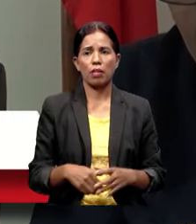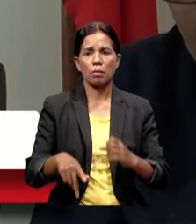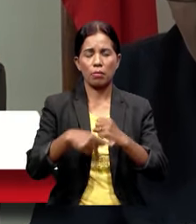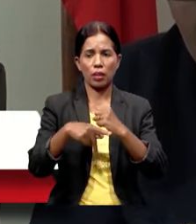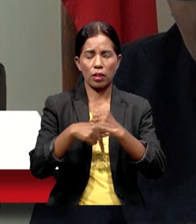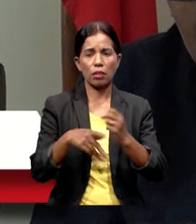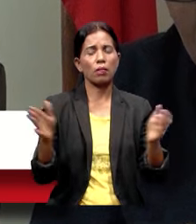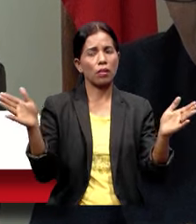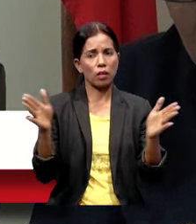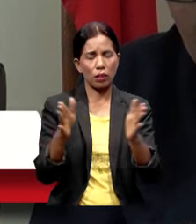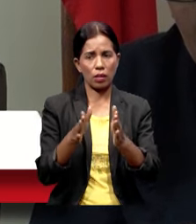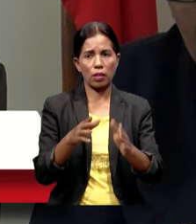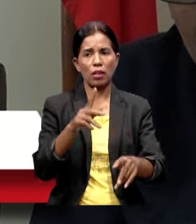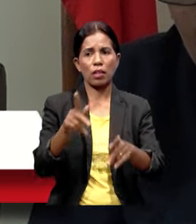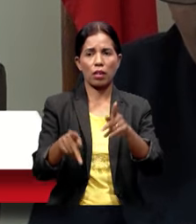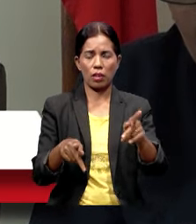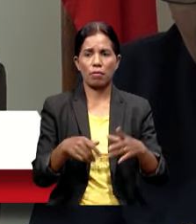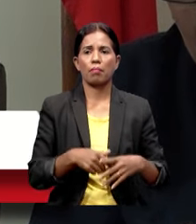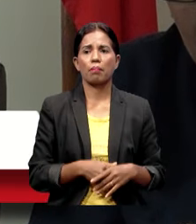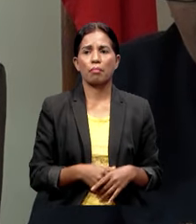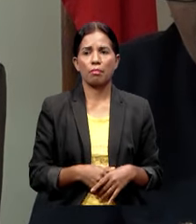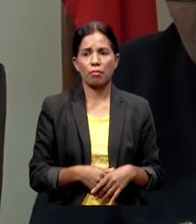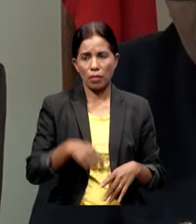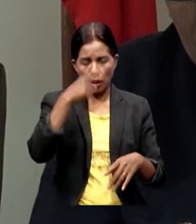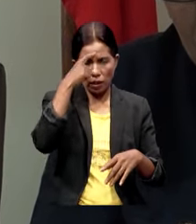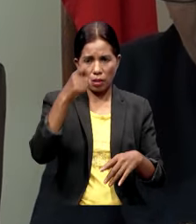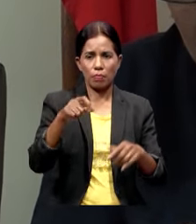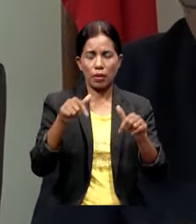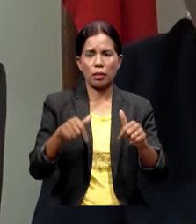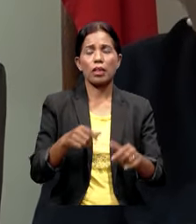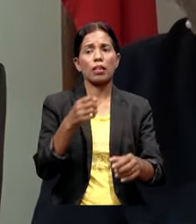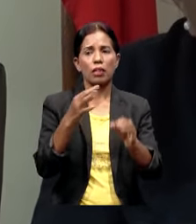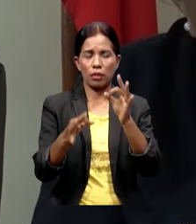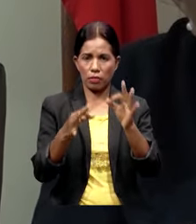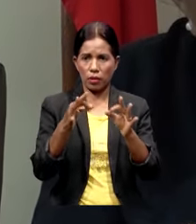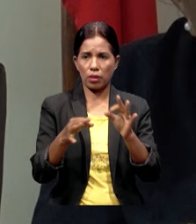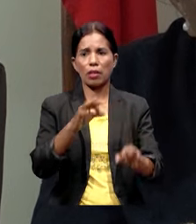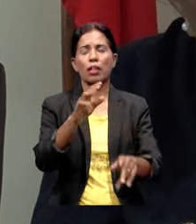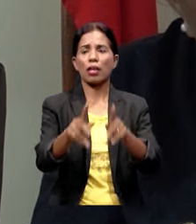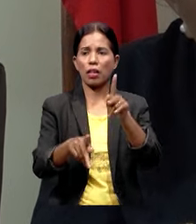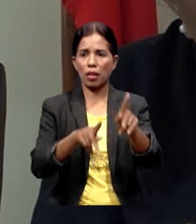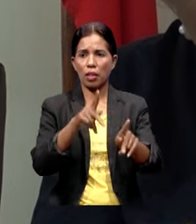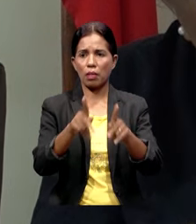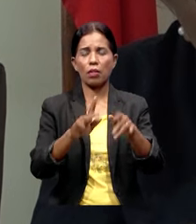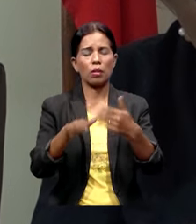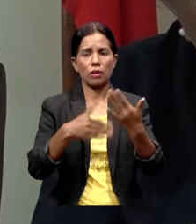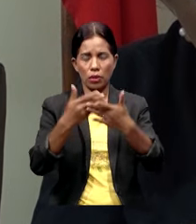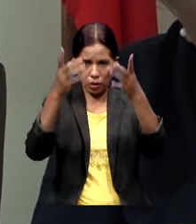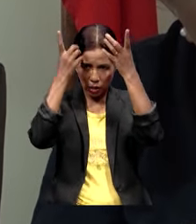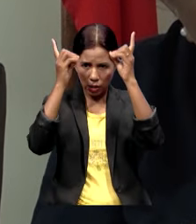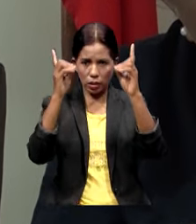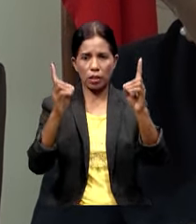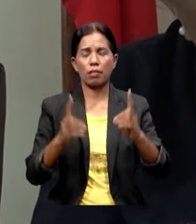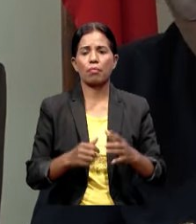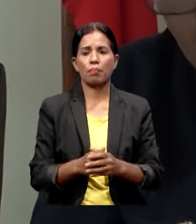minoria oposição e minoria tá né maka quando é uma maioria decide